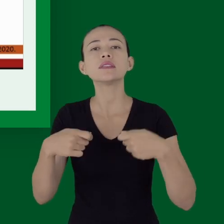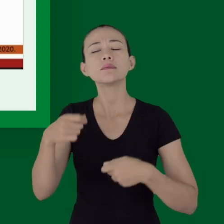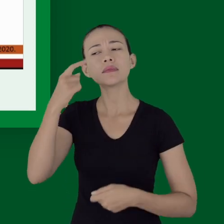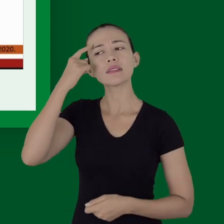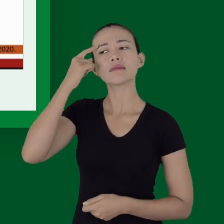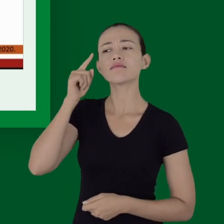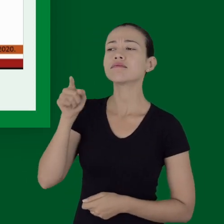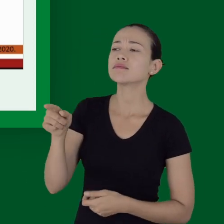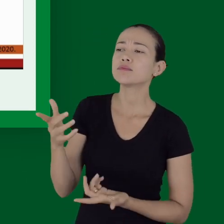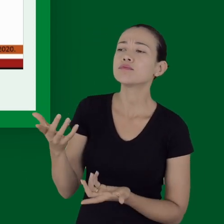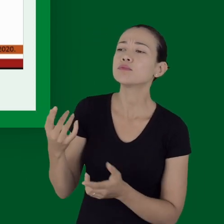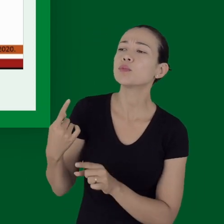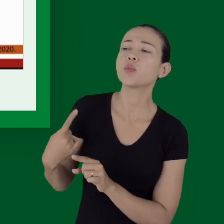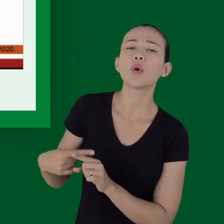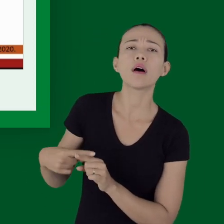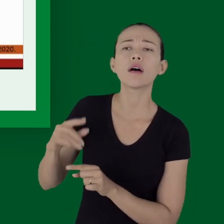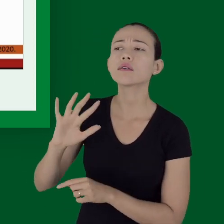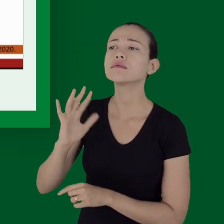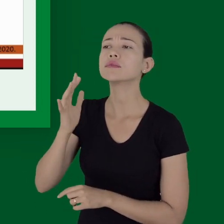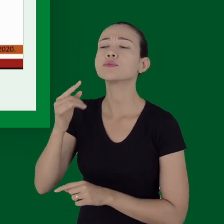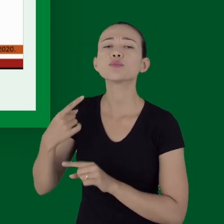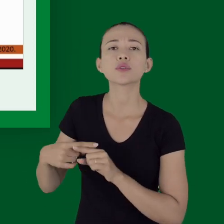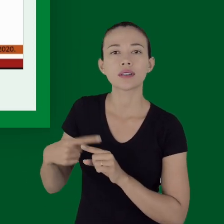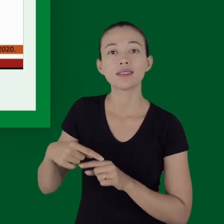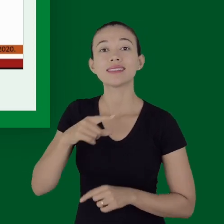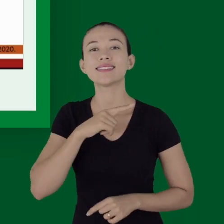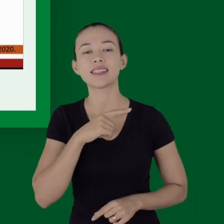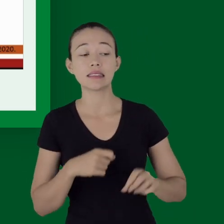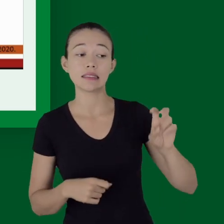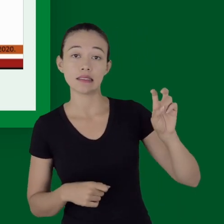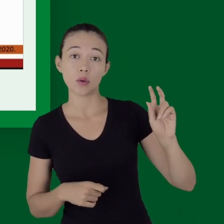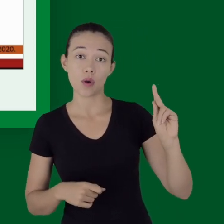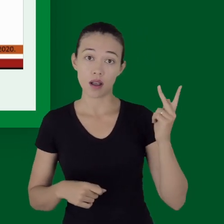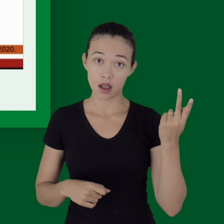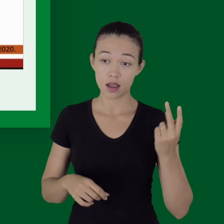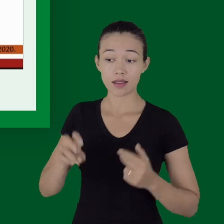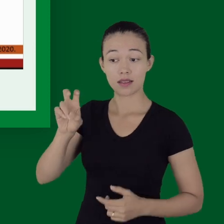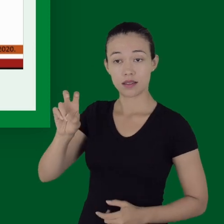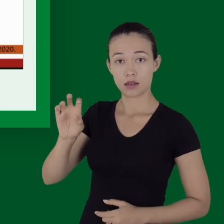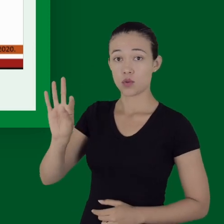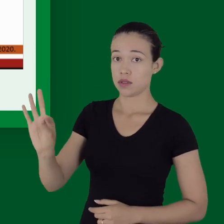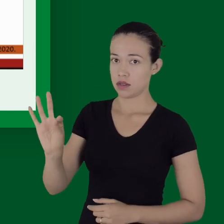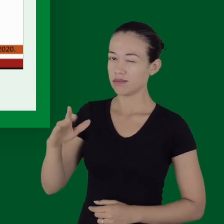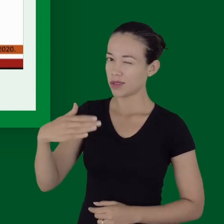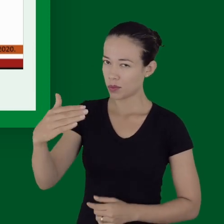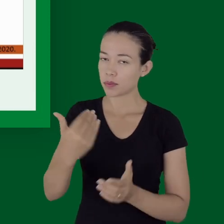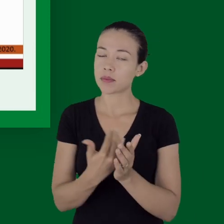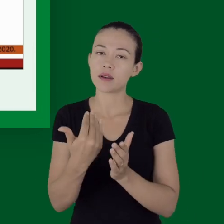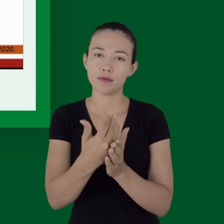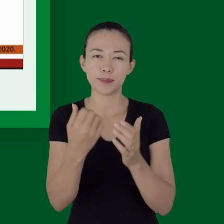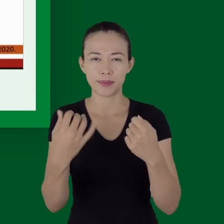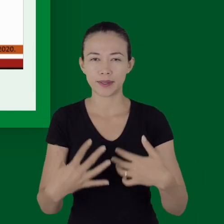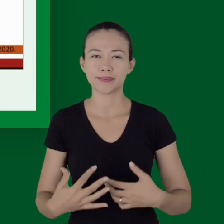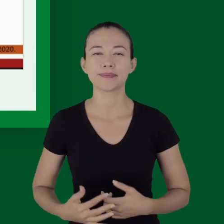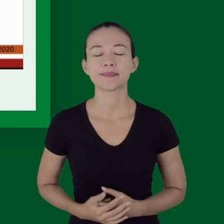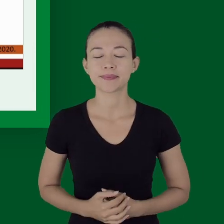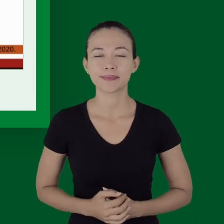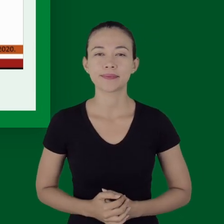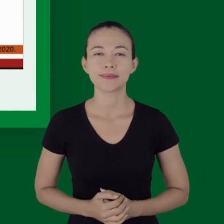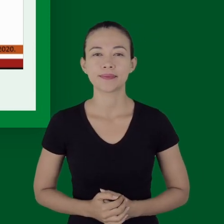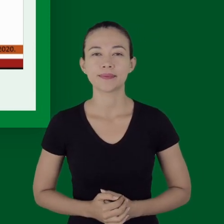nas causas do infarto, que são os 5H e os 5T, eu vou falar mais adiante.